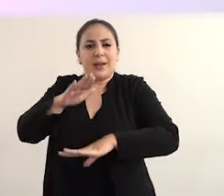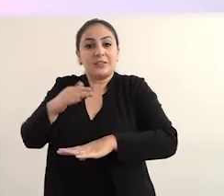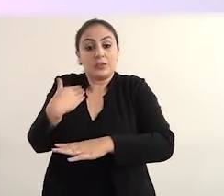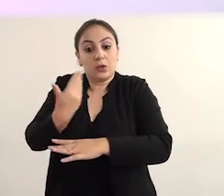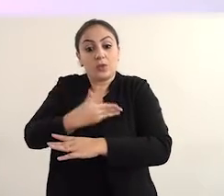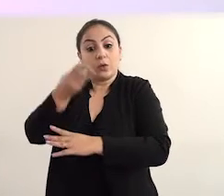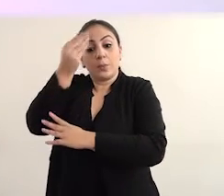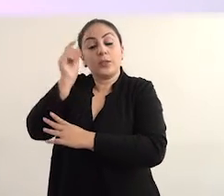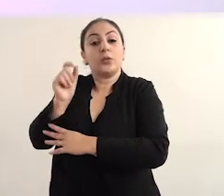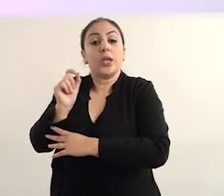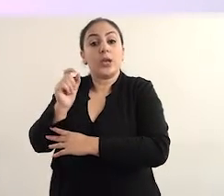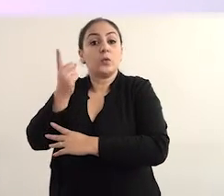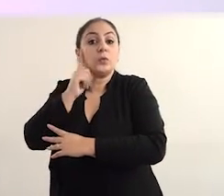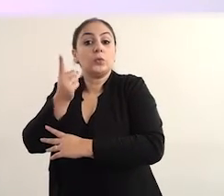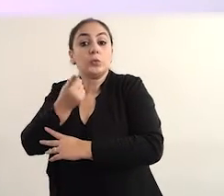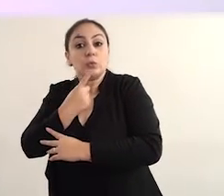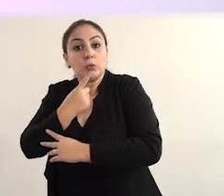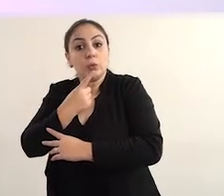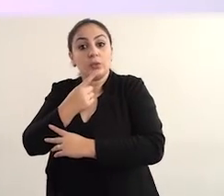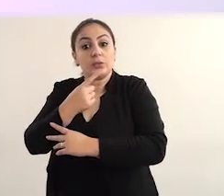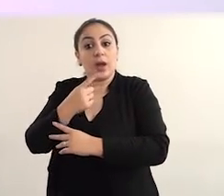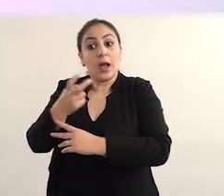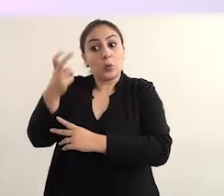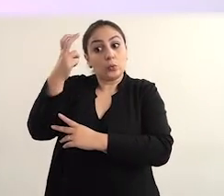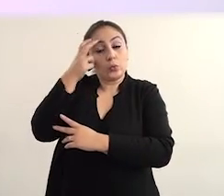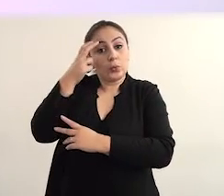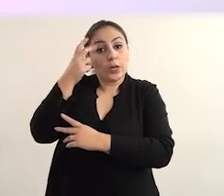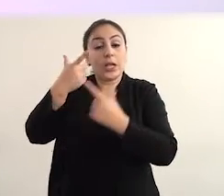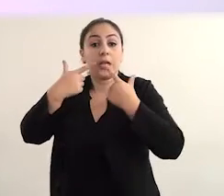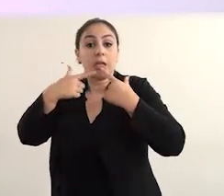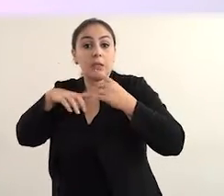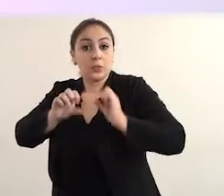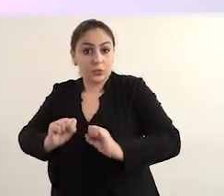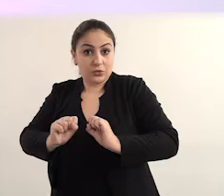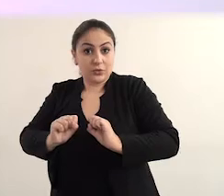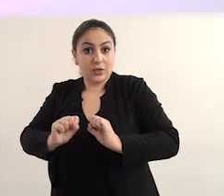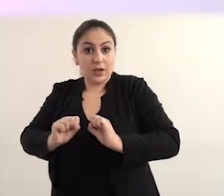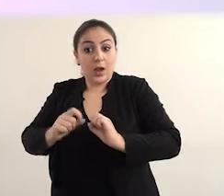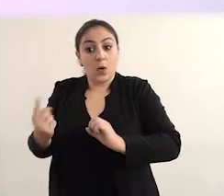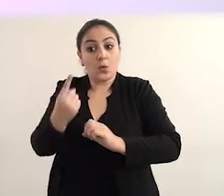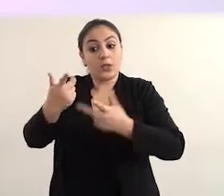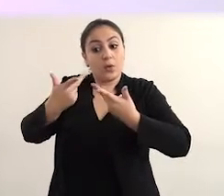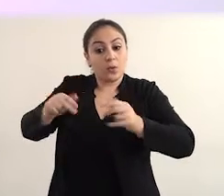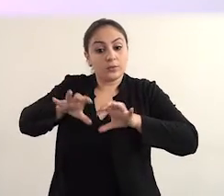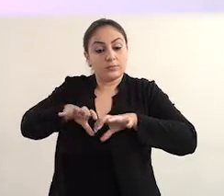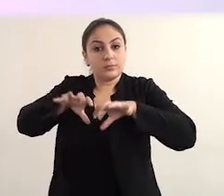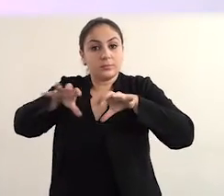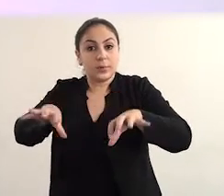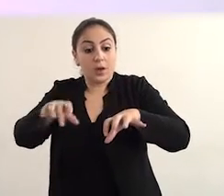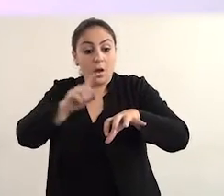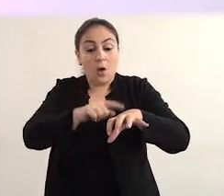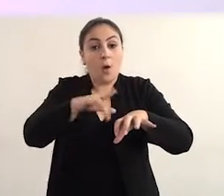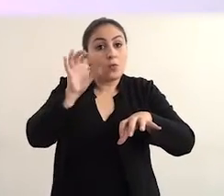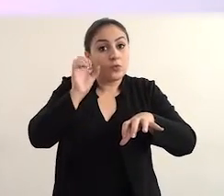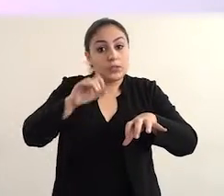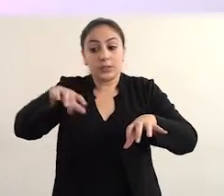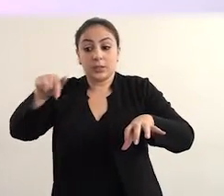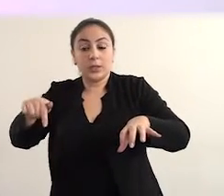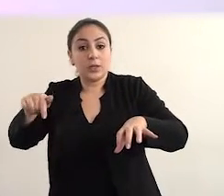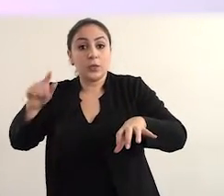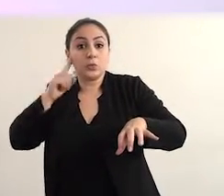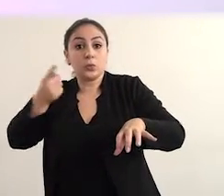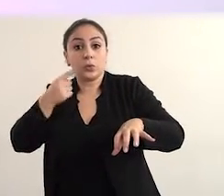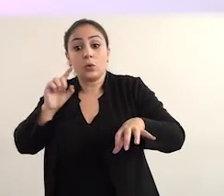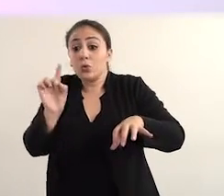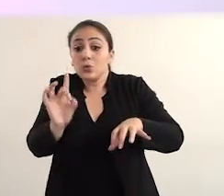nós entendemos o surdo como um sujeito cultural e linguístico, né? A única questão que separa ele do ouvinte é a questão linguística, é a